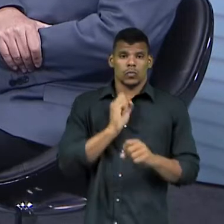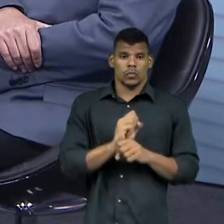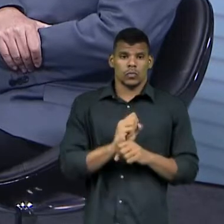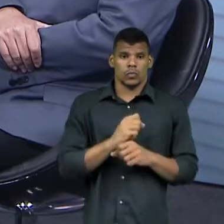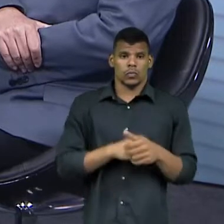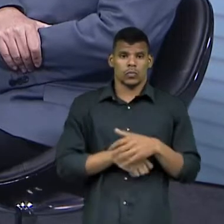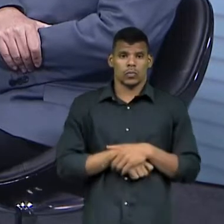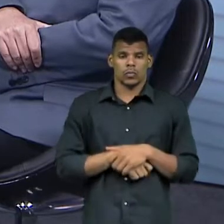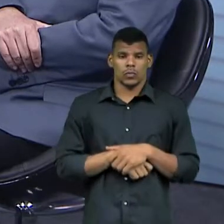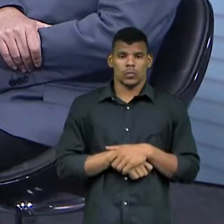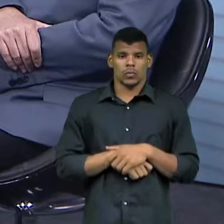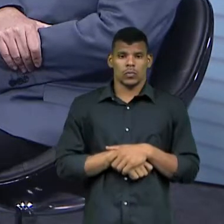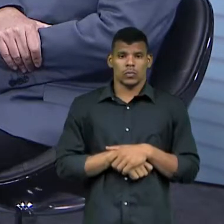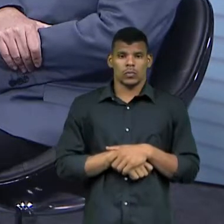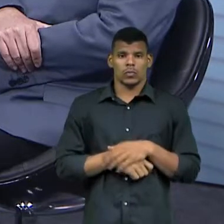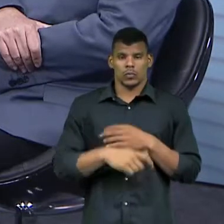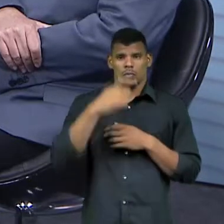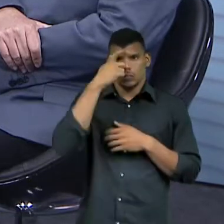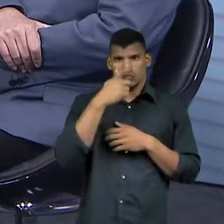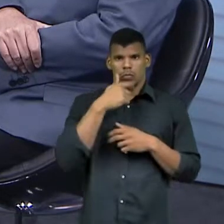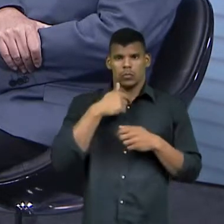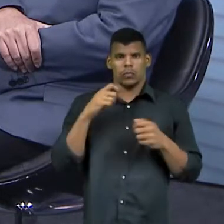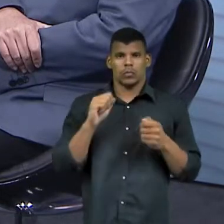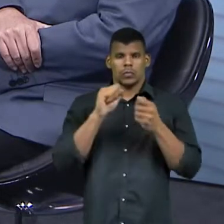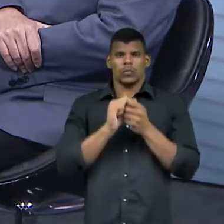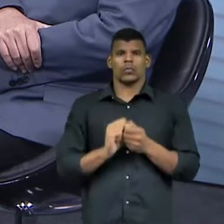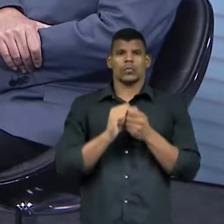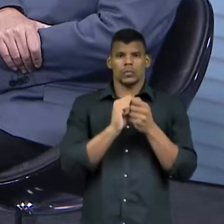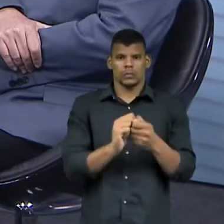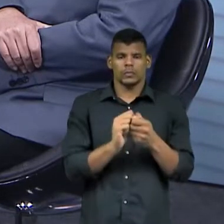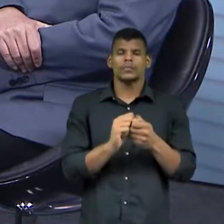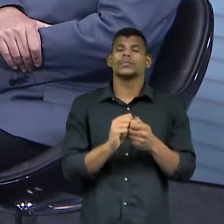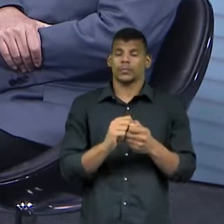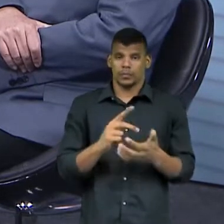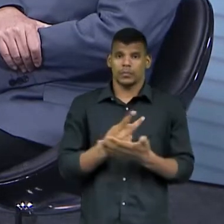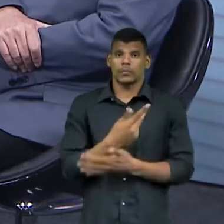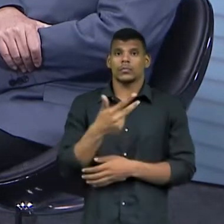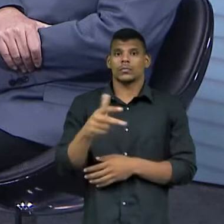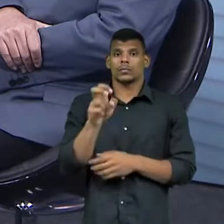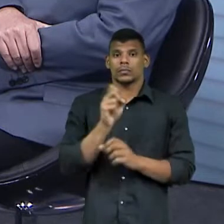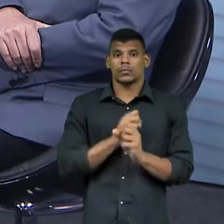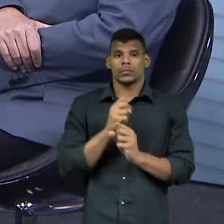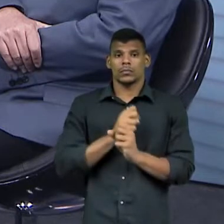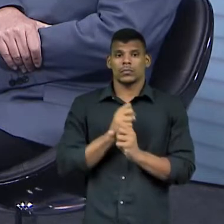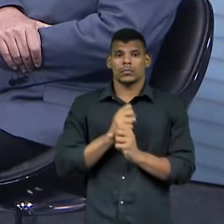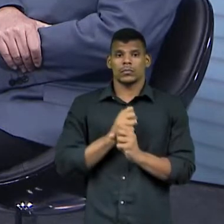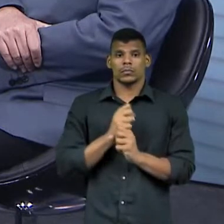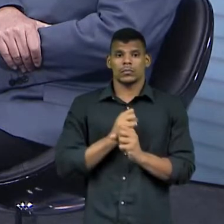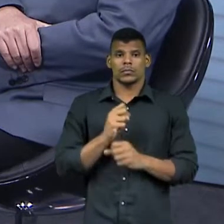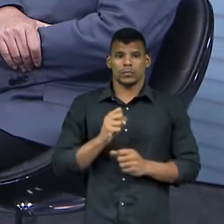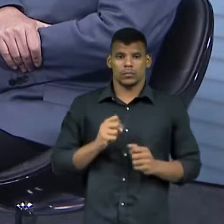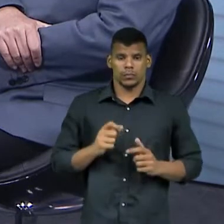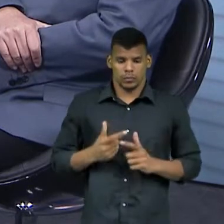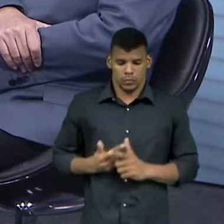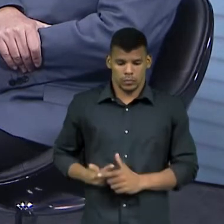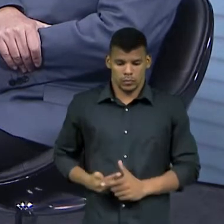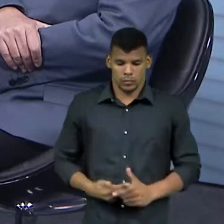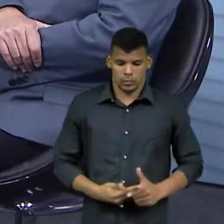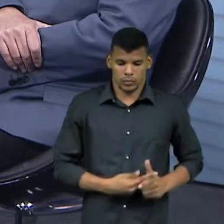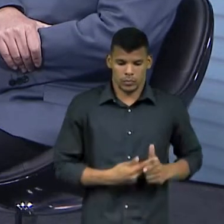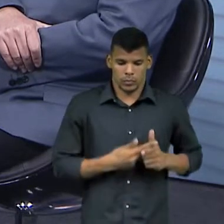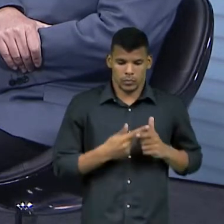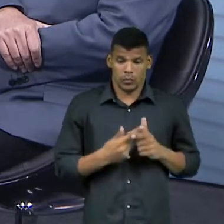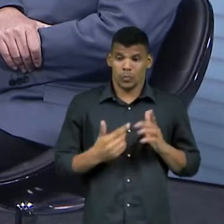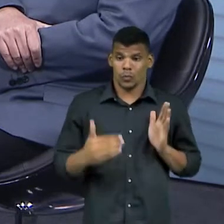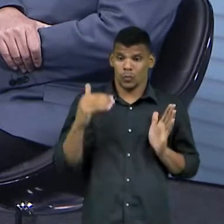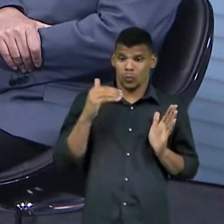assim eu que estava segurando você né E foi acontecendo isso falência múltipla dos órgãos mas o último realmente ali